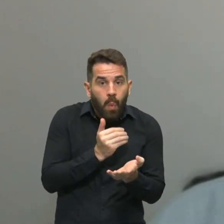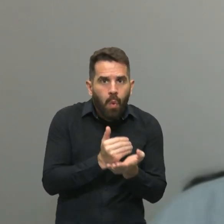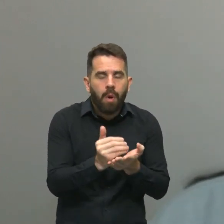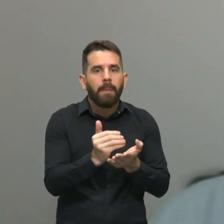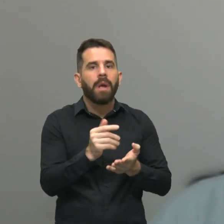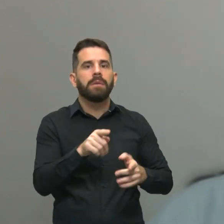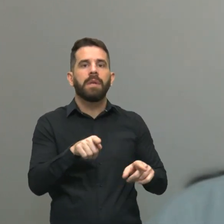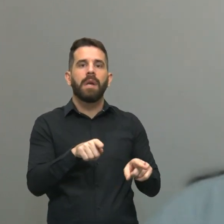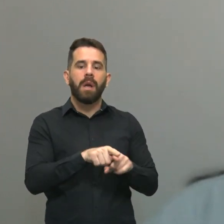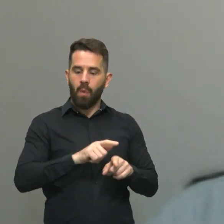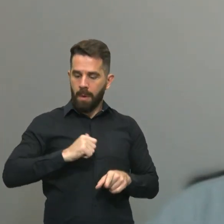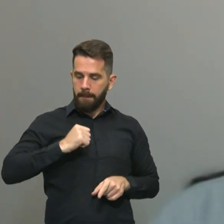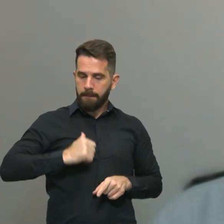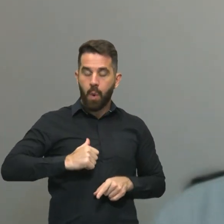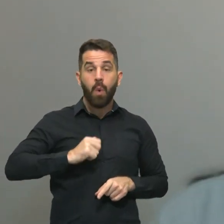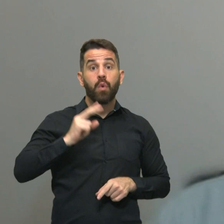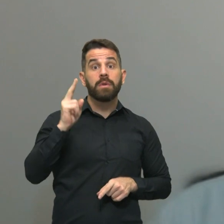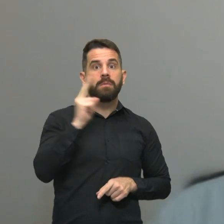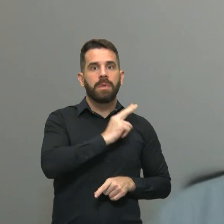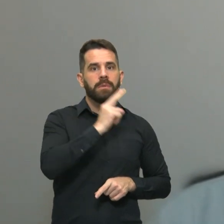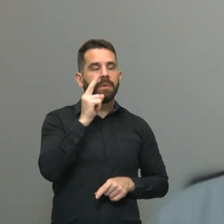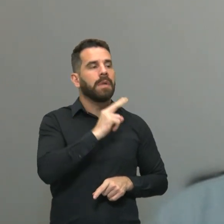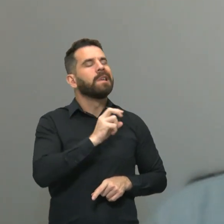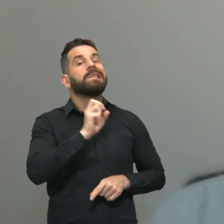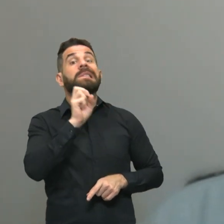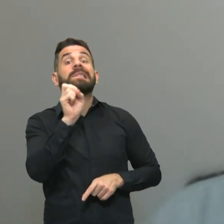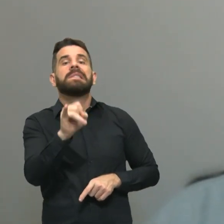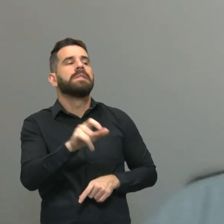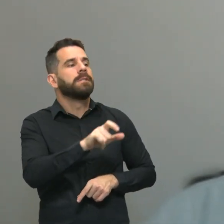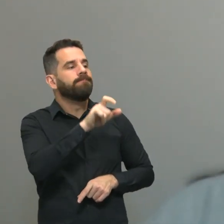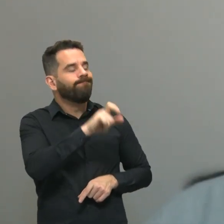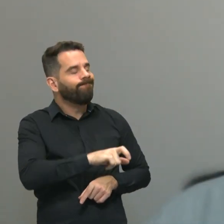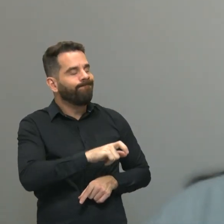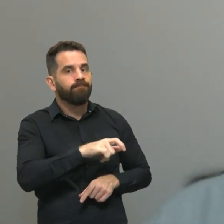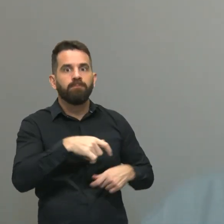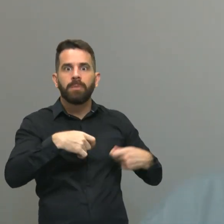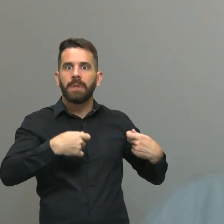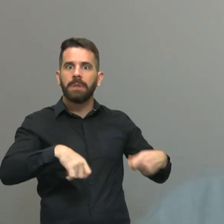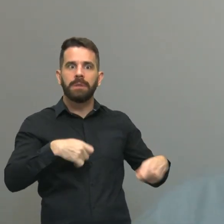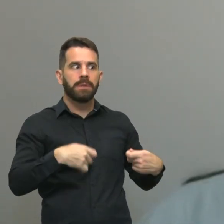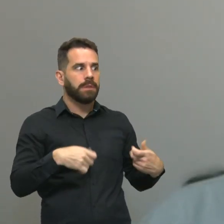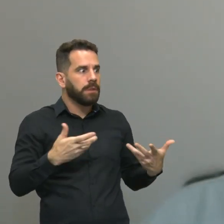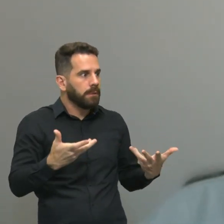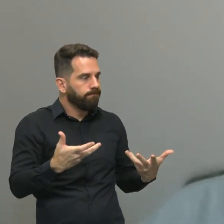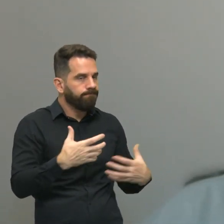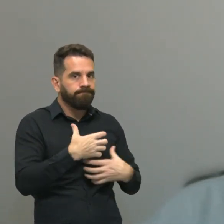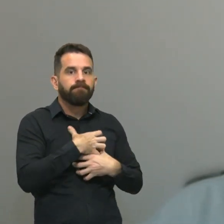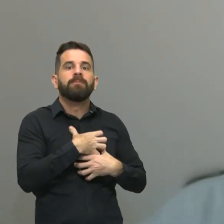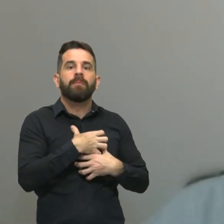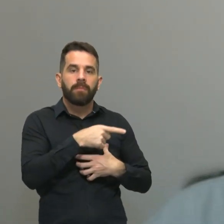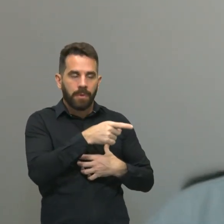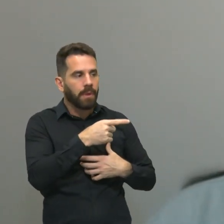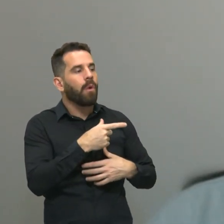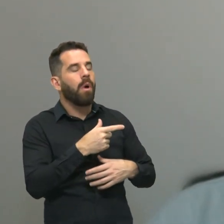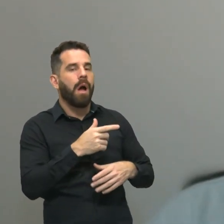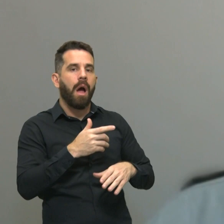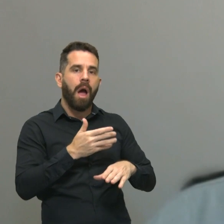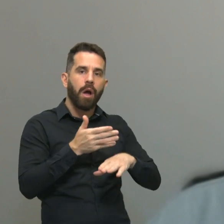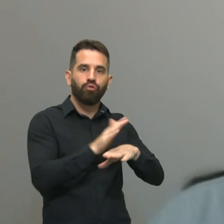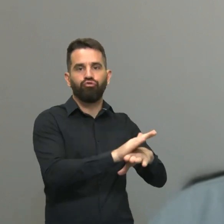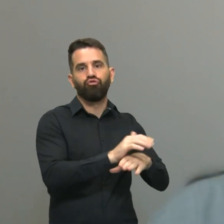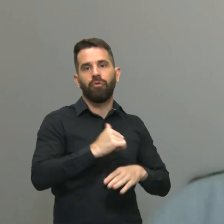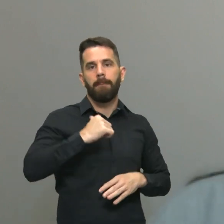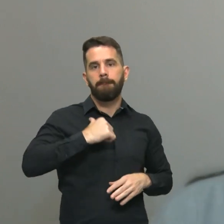bolsa emergencial, quando o caso é de extrema urgência, para que o aluno também não fique sem nenhum tipo